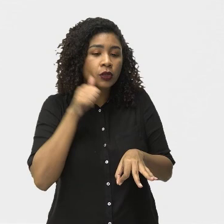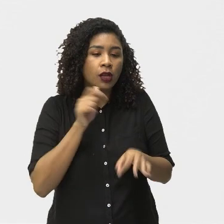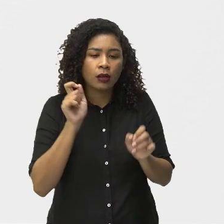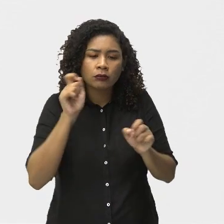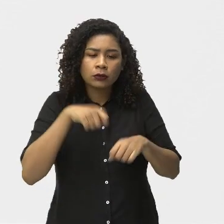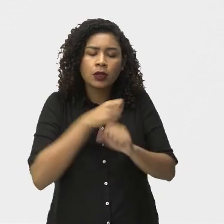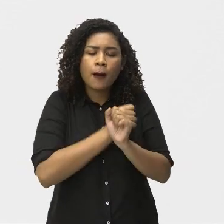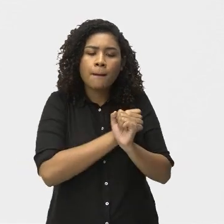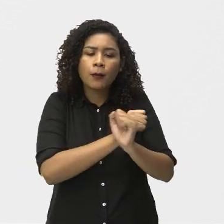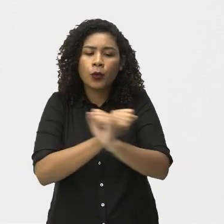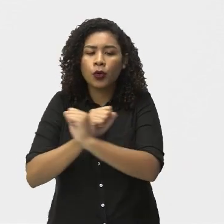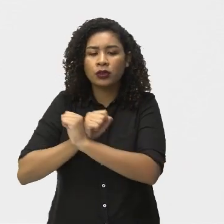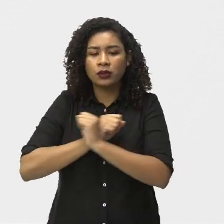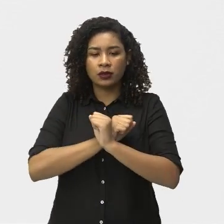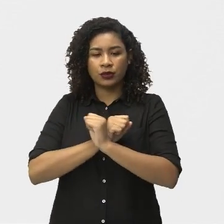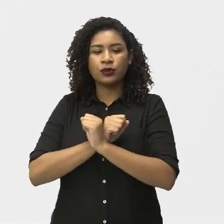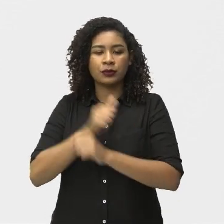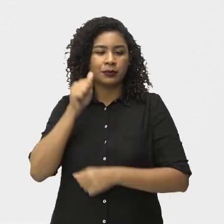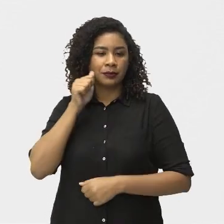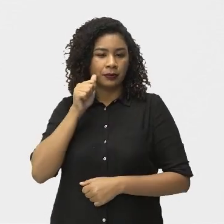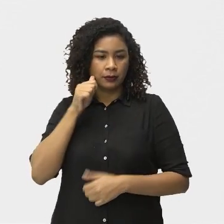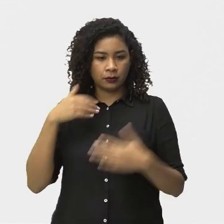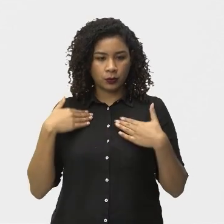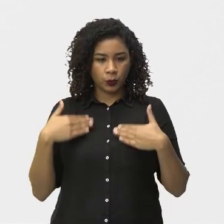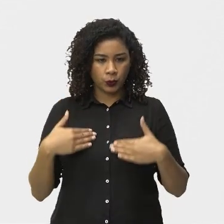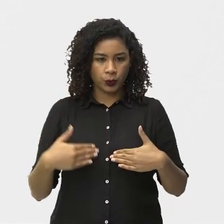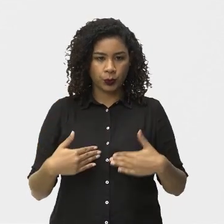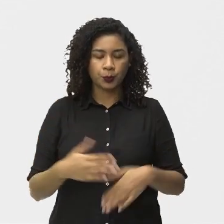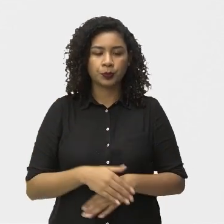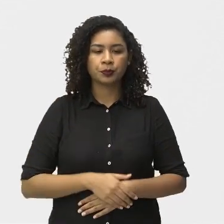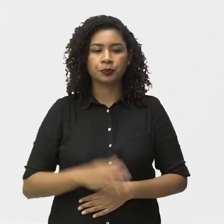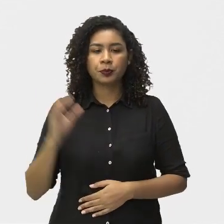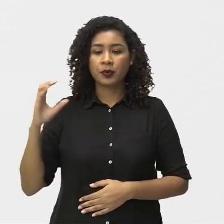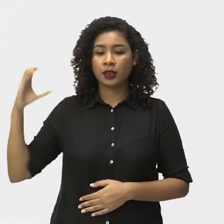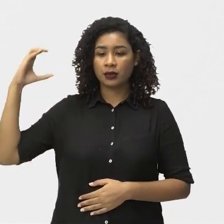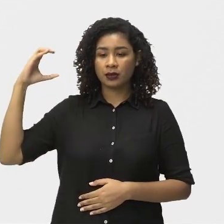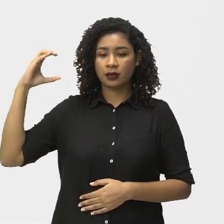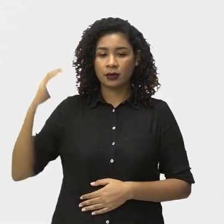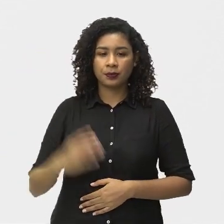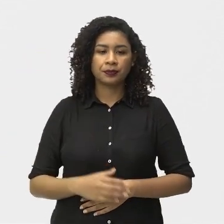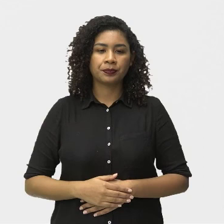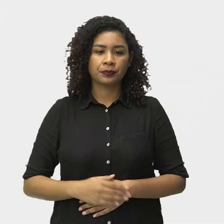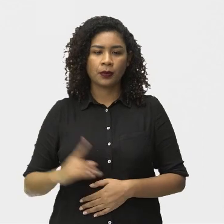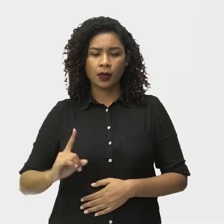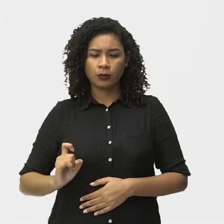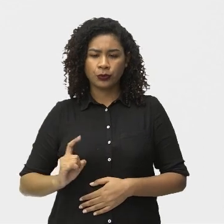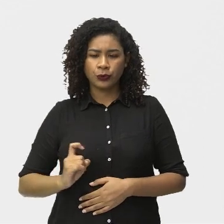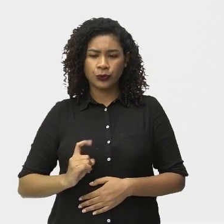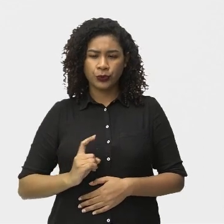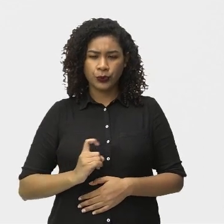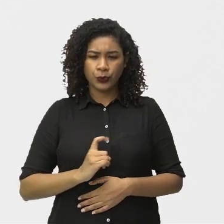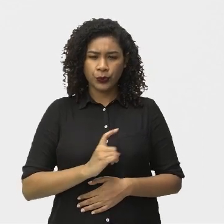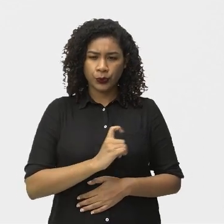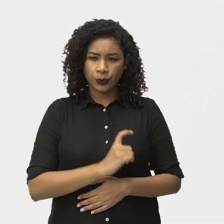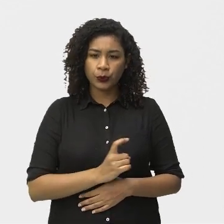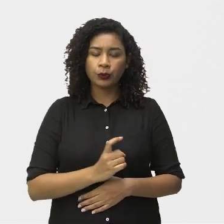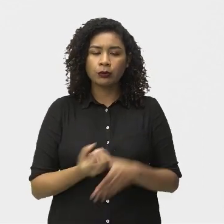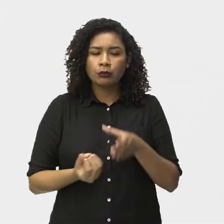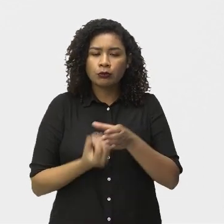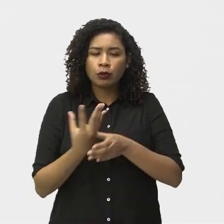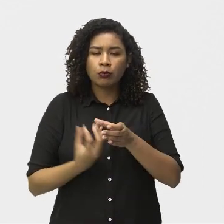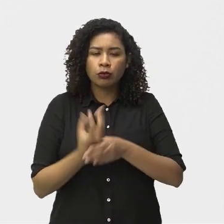órgão reprodutor feminino interno, tá? Na letra C, os espermatozoides são produzidos no interior